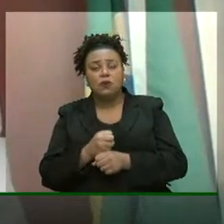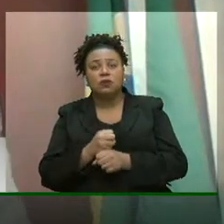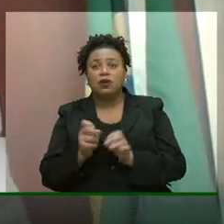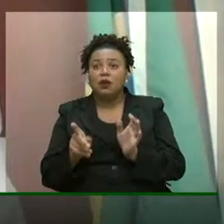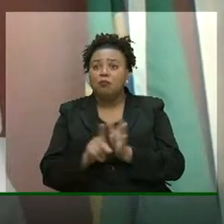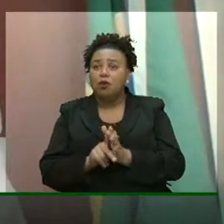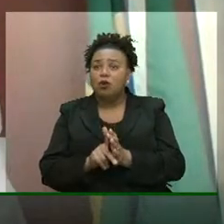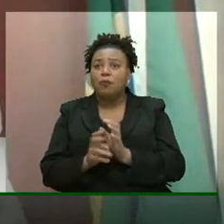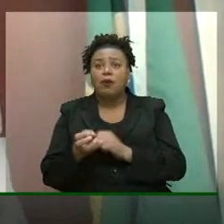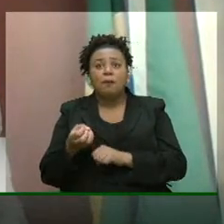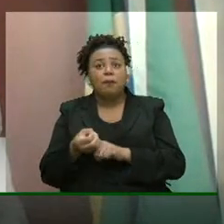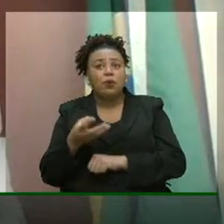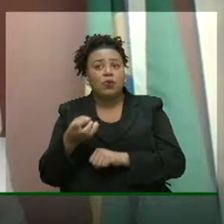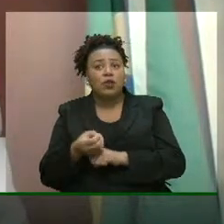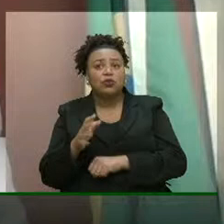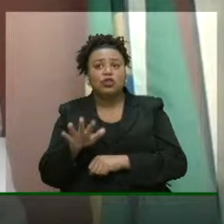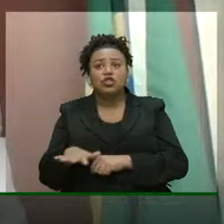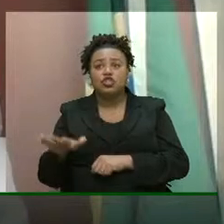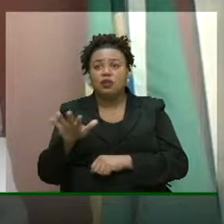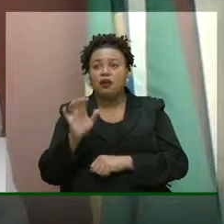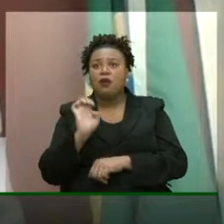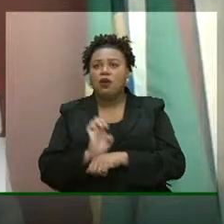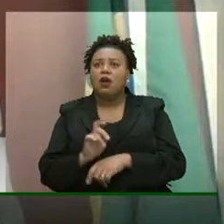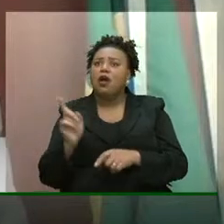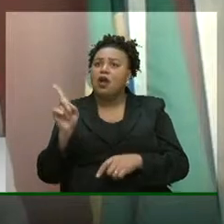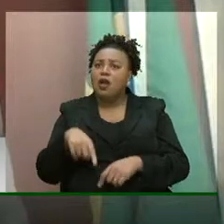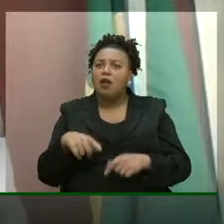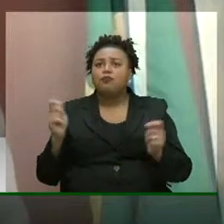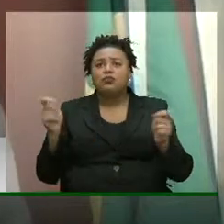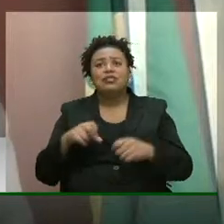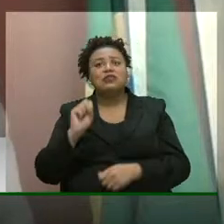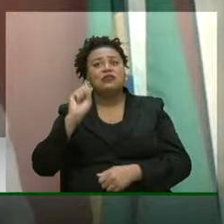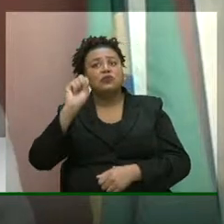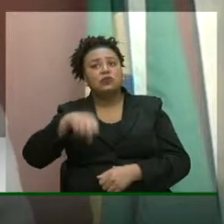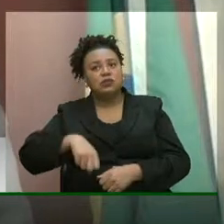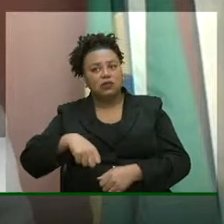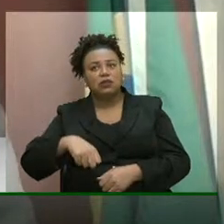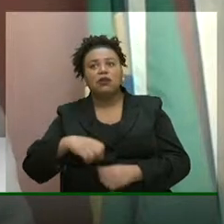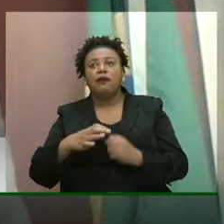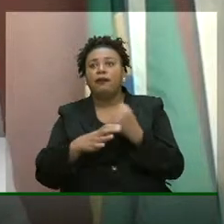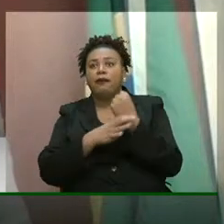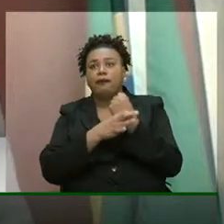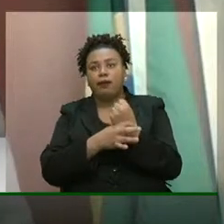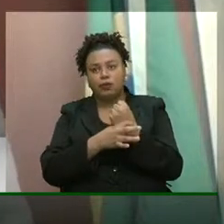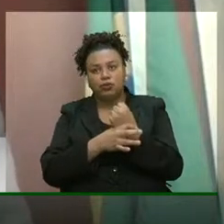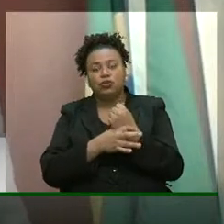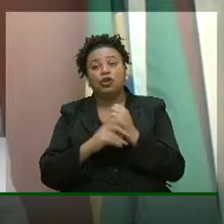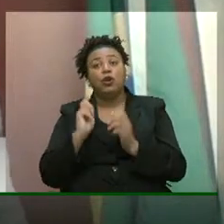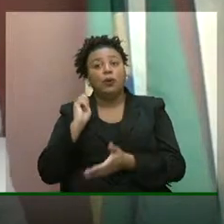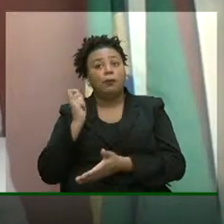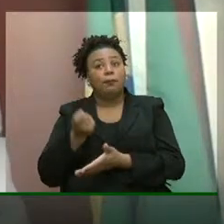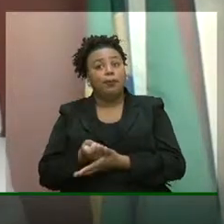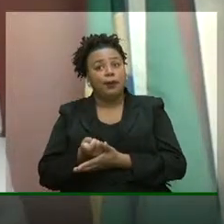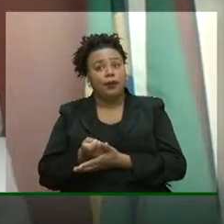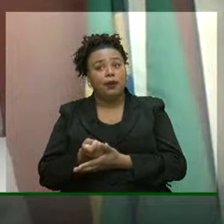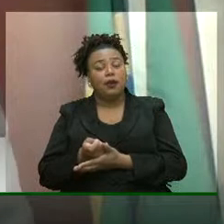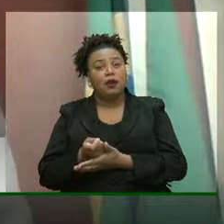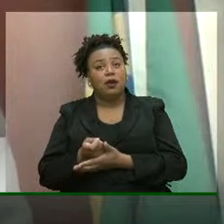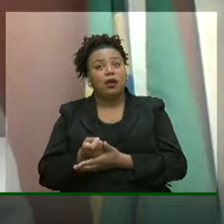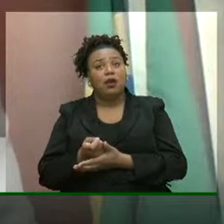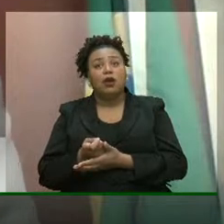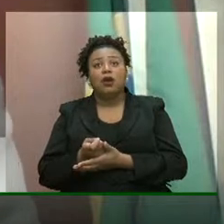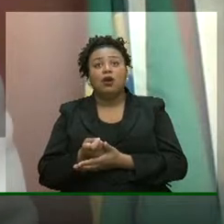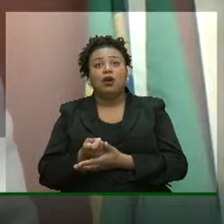própria Procuradoria-Geral do Estado, de que seria possível, sim, garantir o pagamento daquilo que